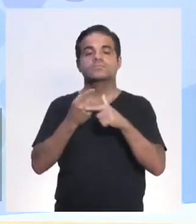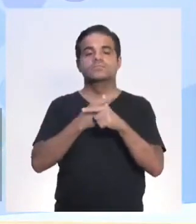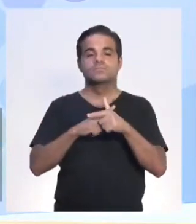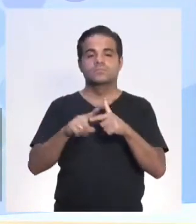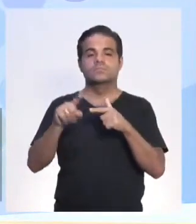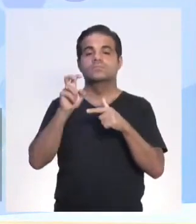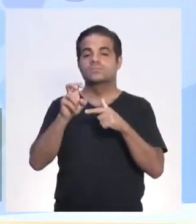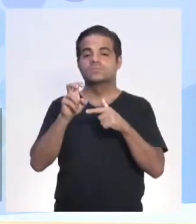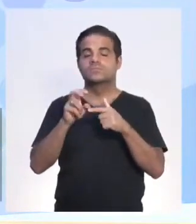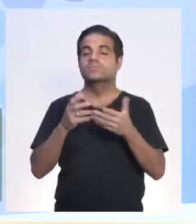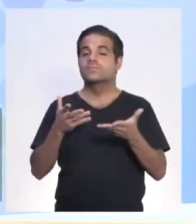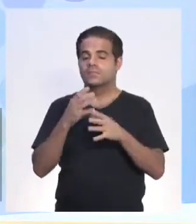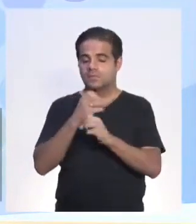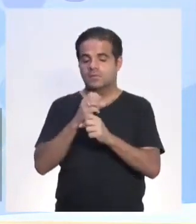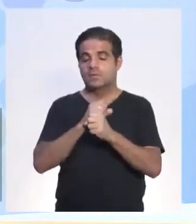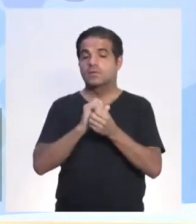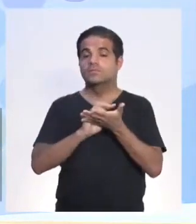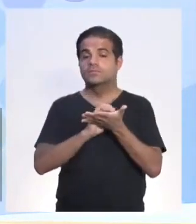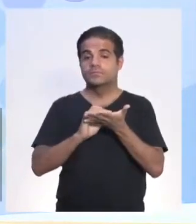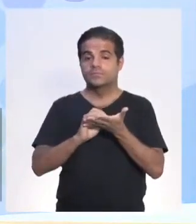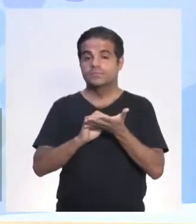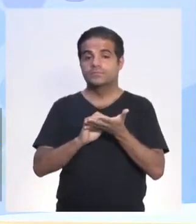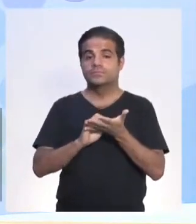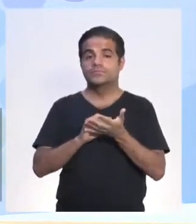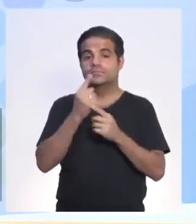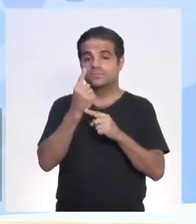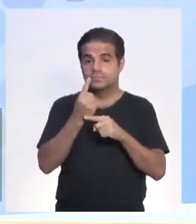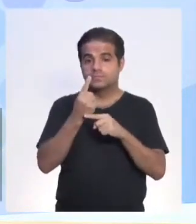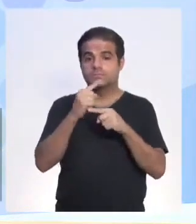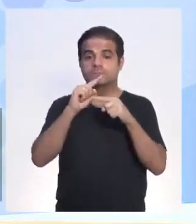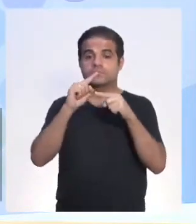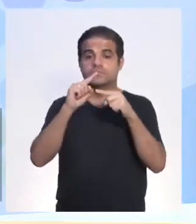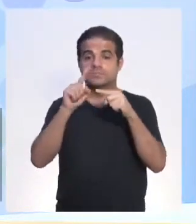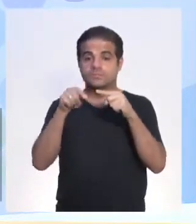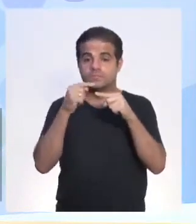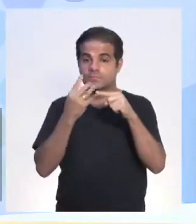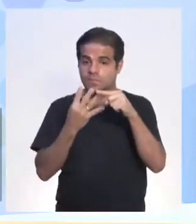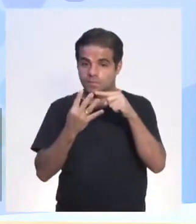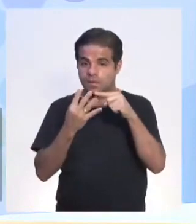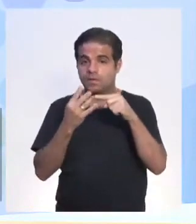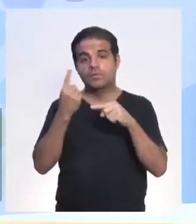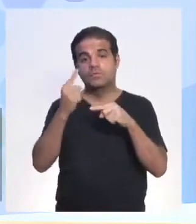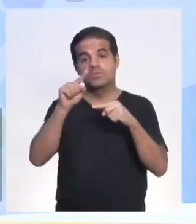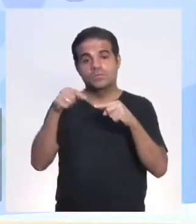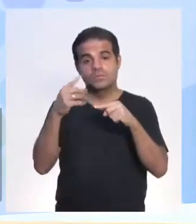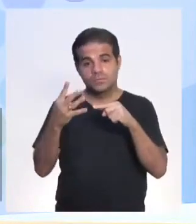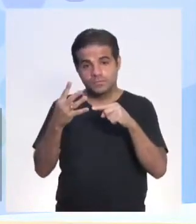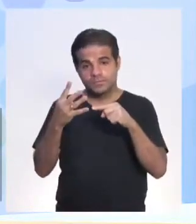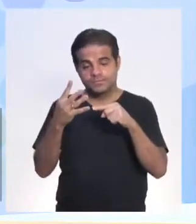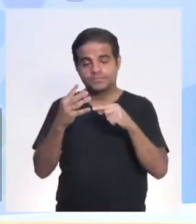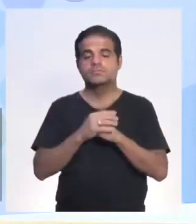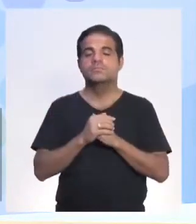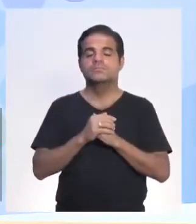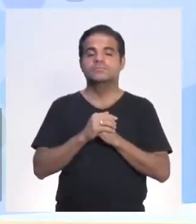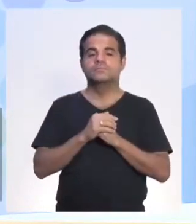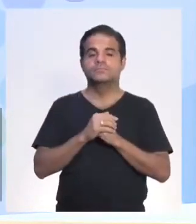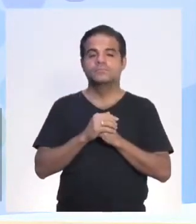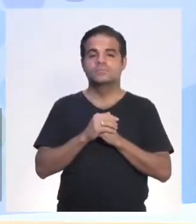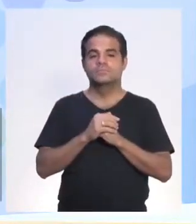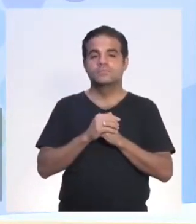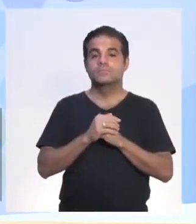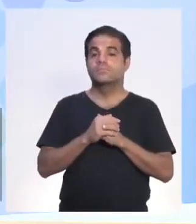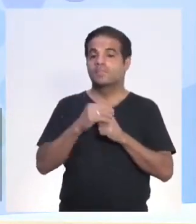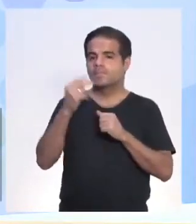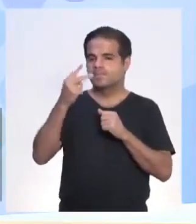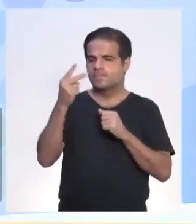Então, aqui na minha calculadora deu 1,4. Ou 1 inteiro e 4 décimos. Vou